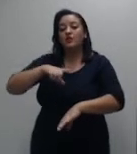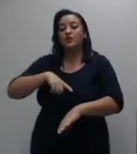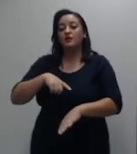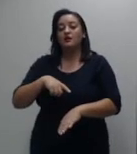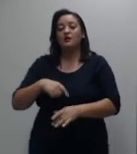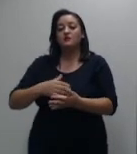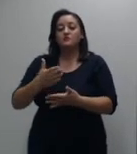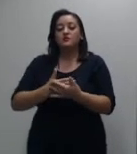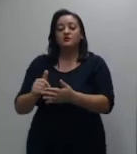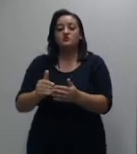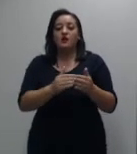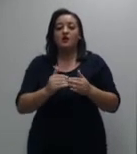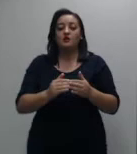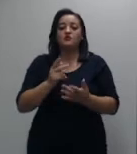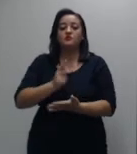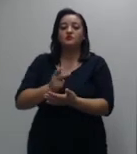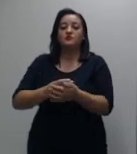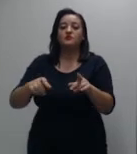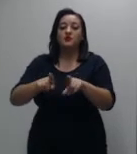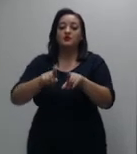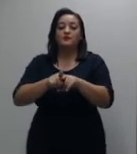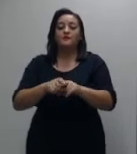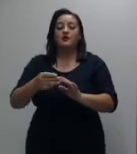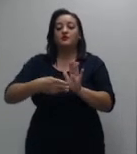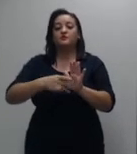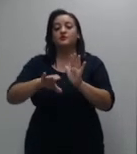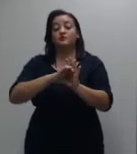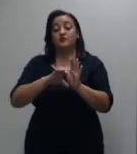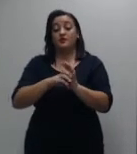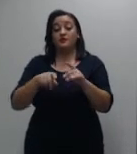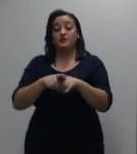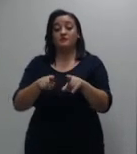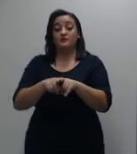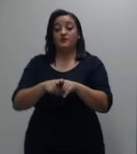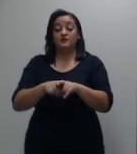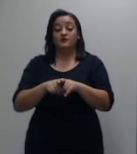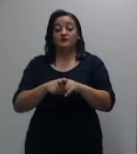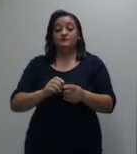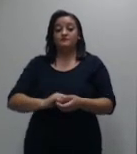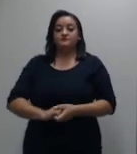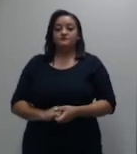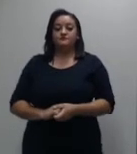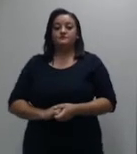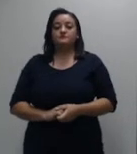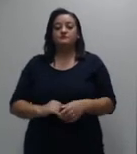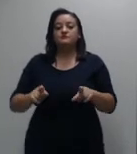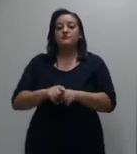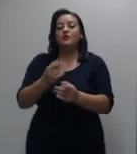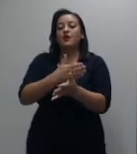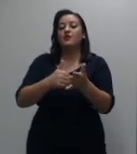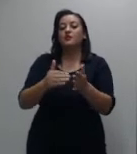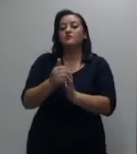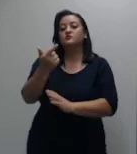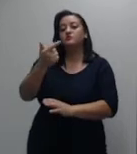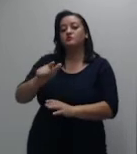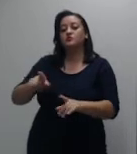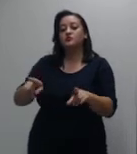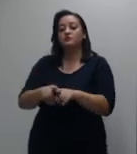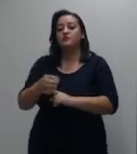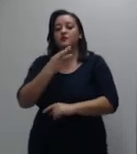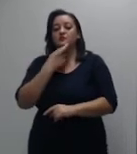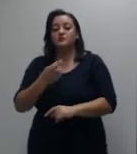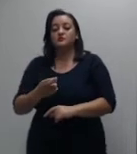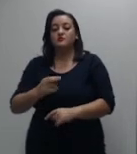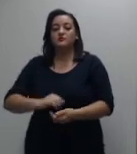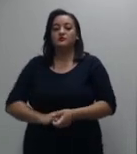devido a concessão da referida medida cautelar mar Eva e Gilson e todas as outras consequências